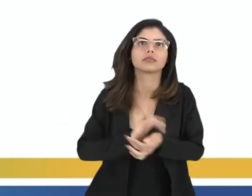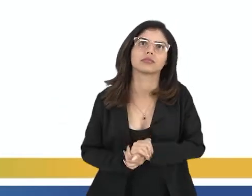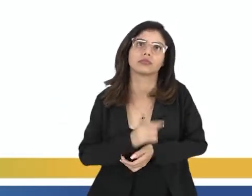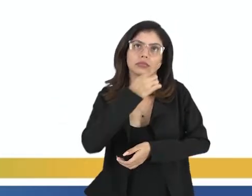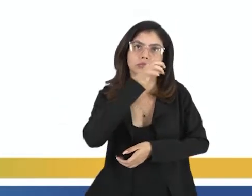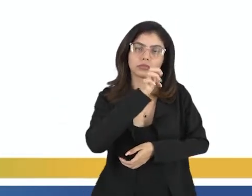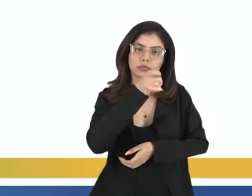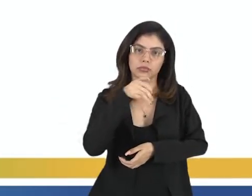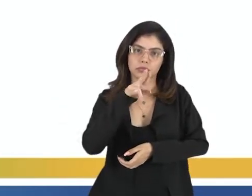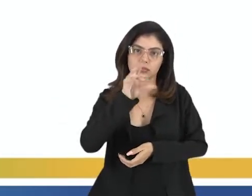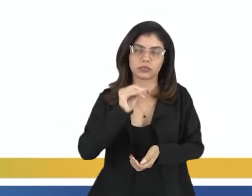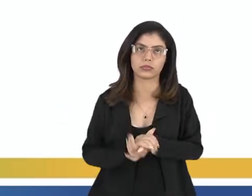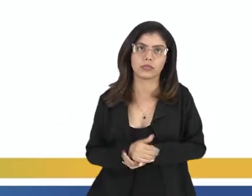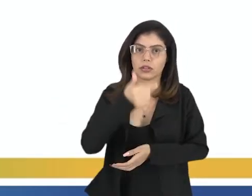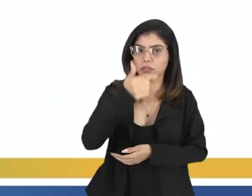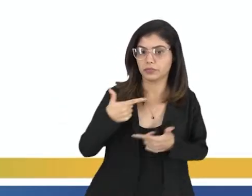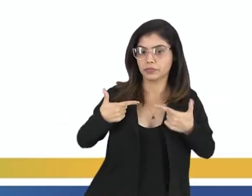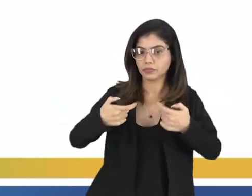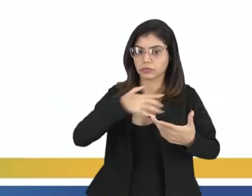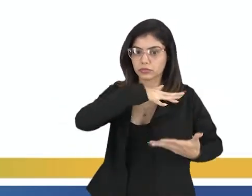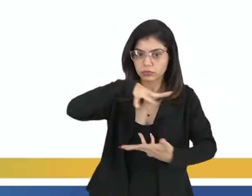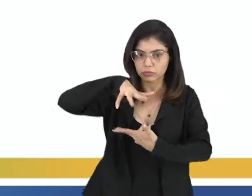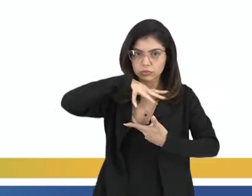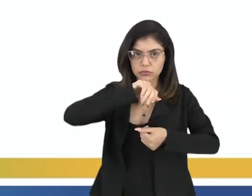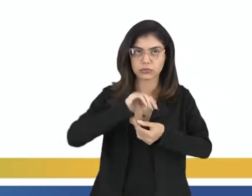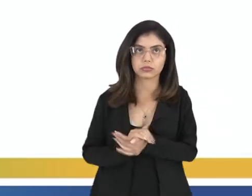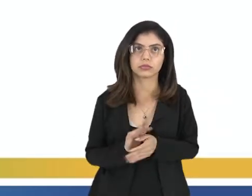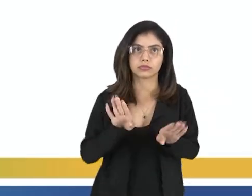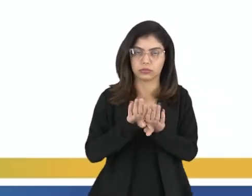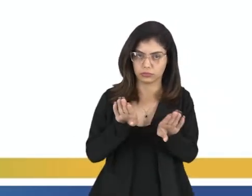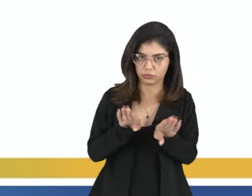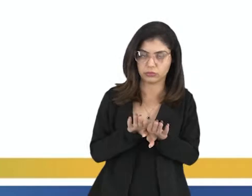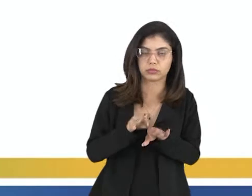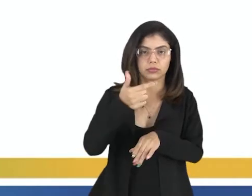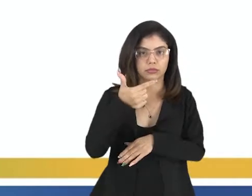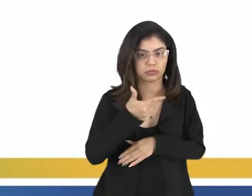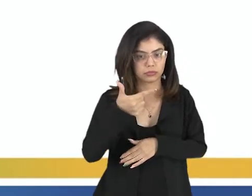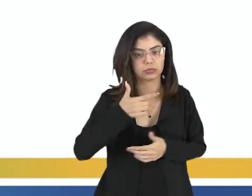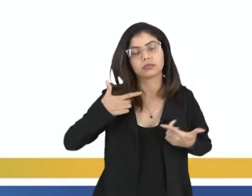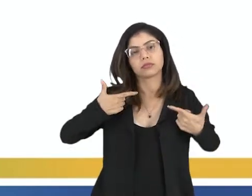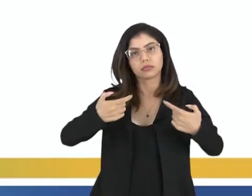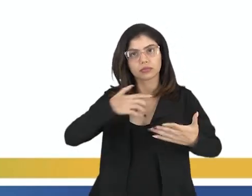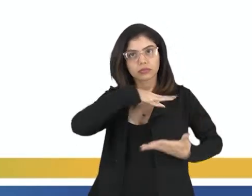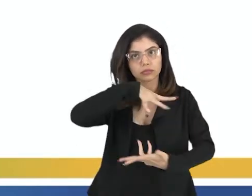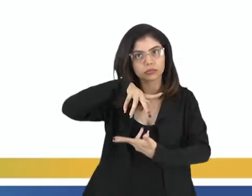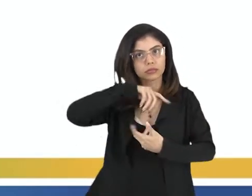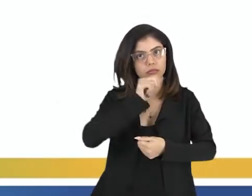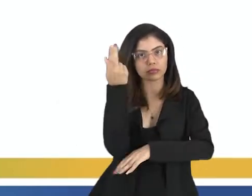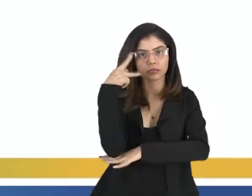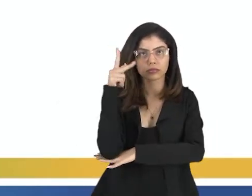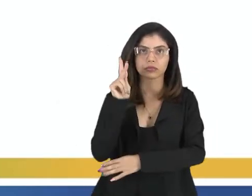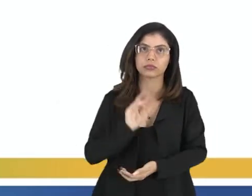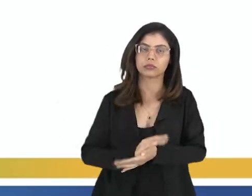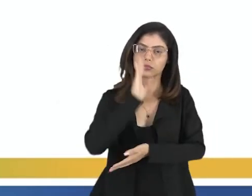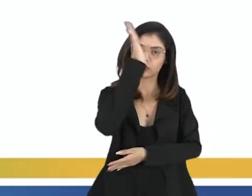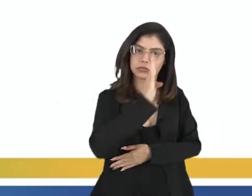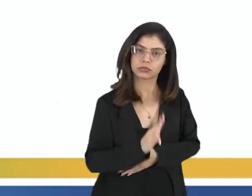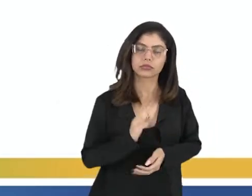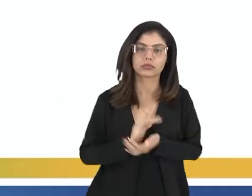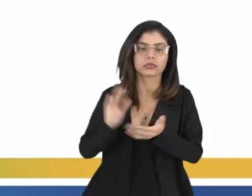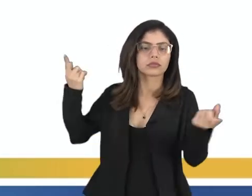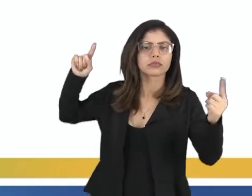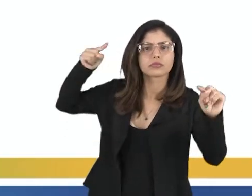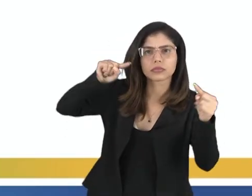eixo, O eixo aí da Segunda Guerra Mundial, Foi, então, a Segunda Guerra foi o período onde o Brasil ele